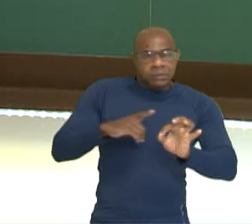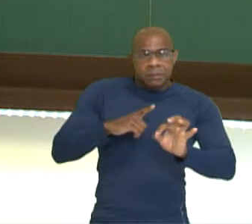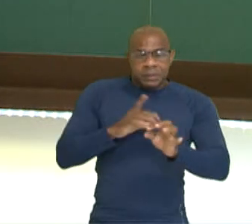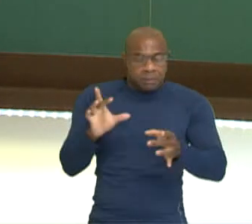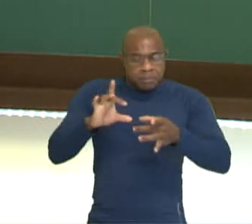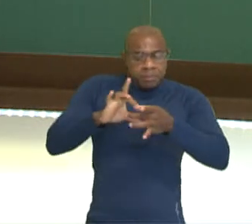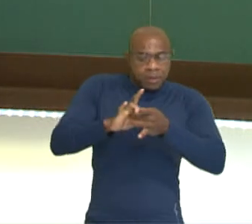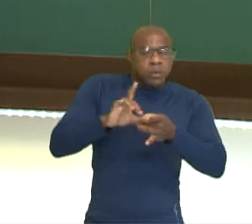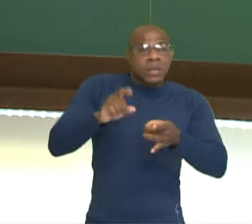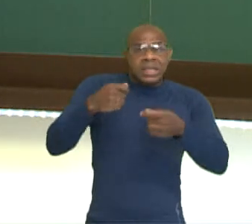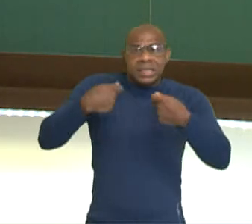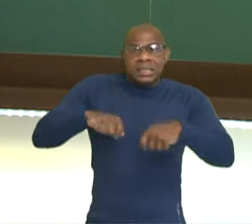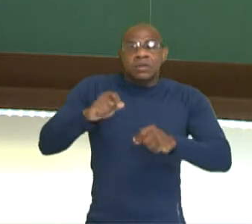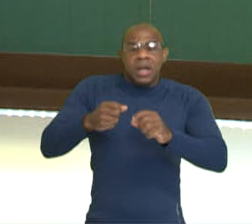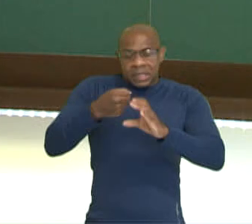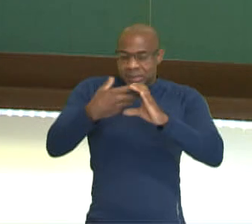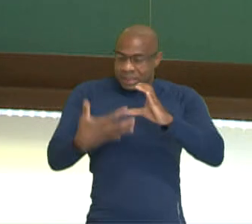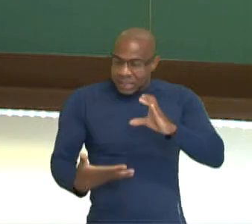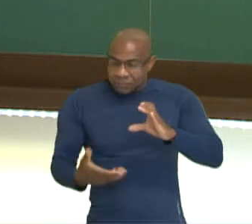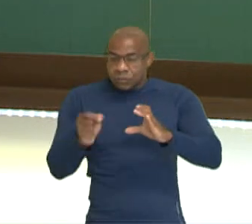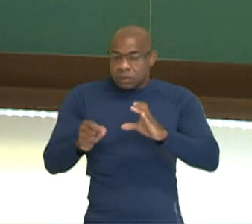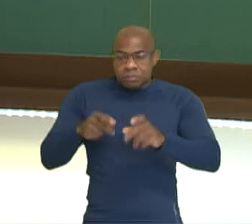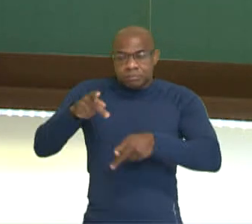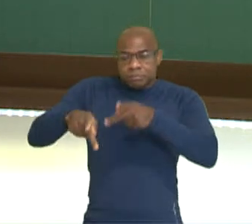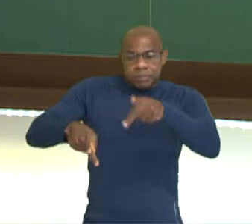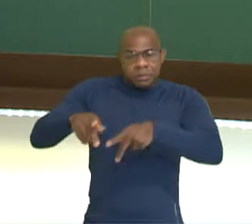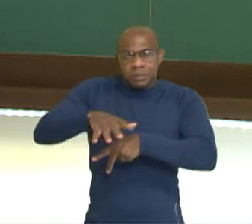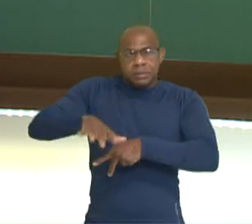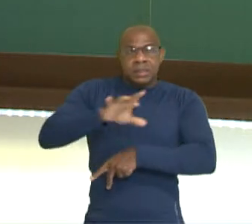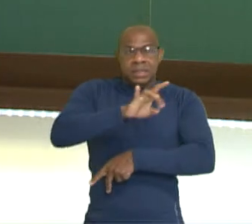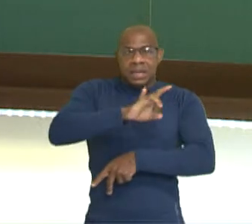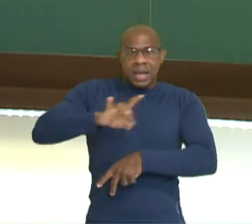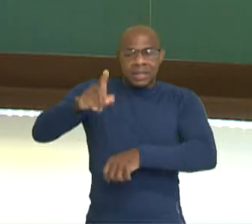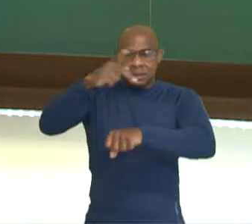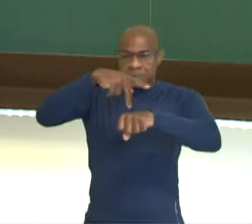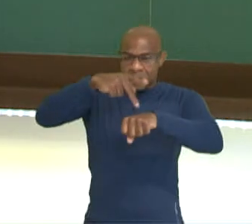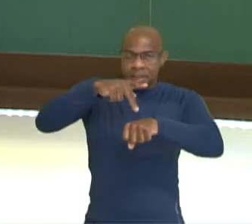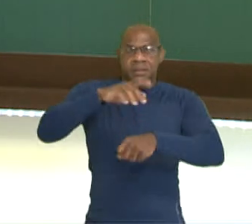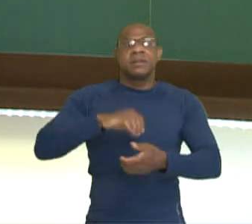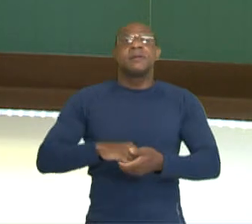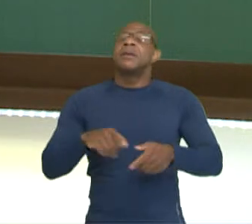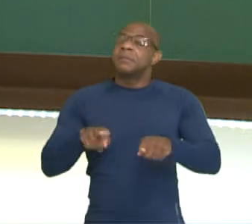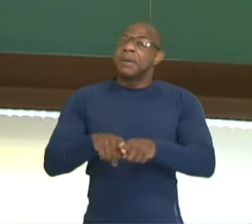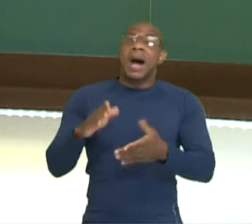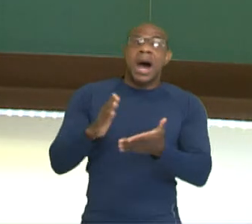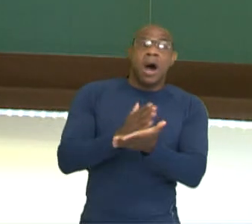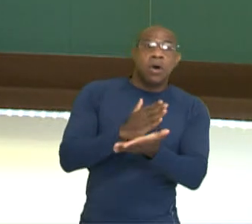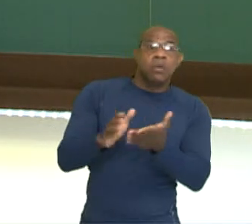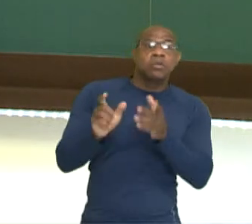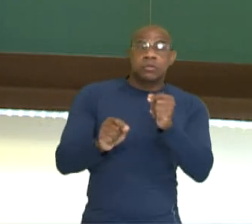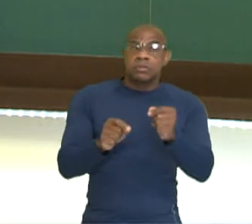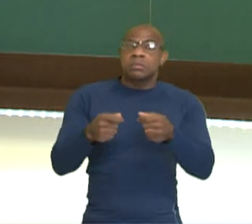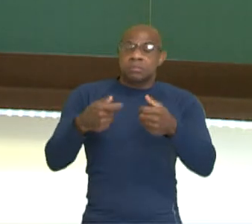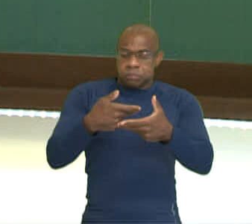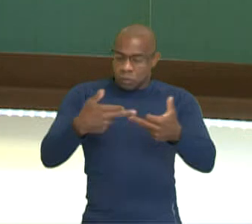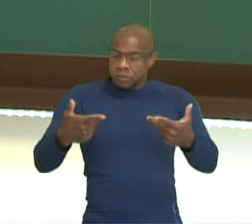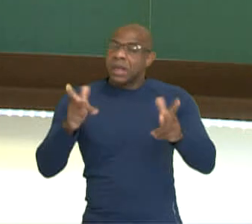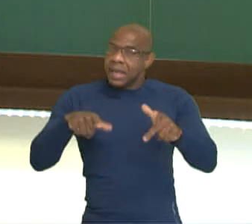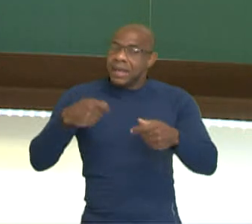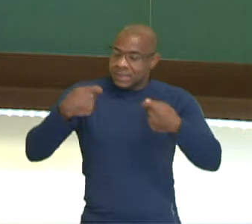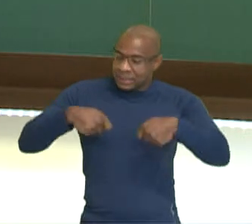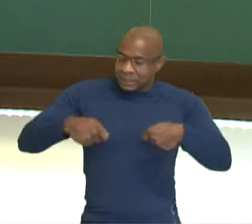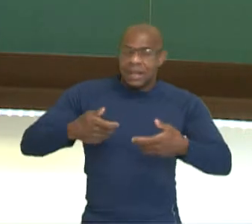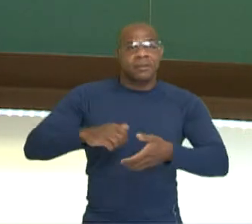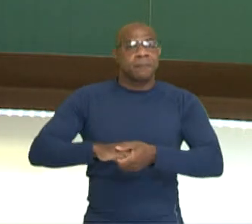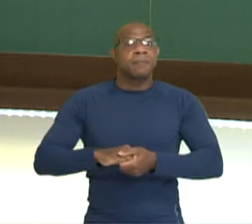vinculada à necessidade e às características inerentes de cada momento. Mas alguns elementos são necessários ser